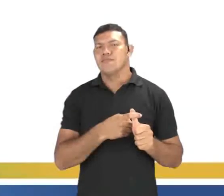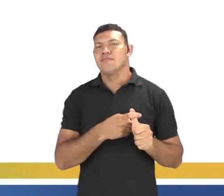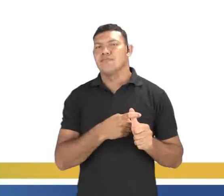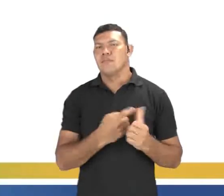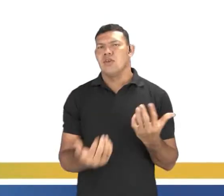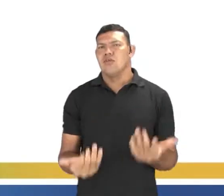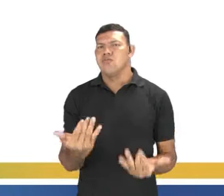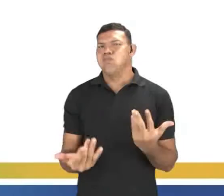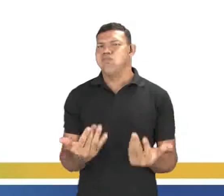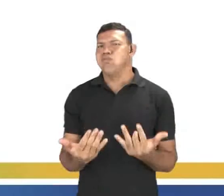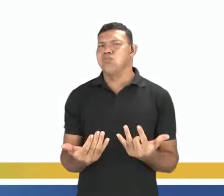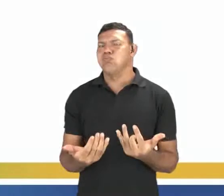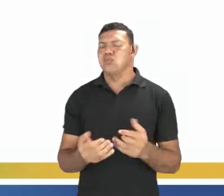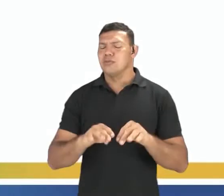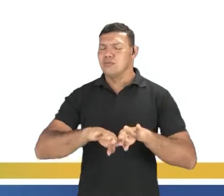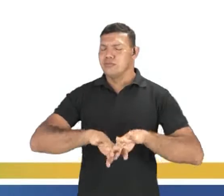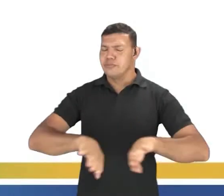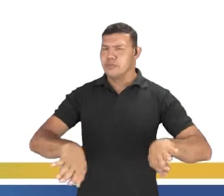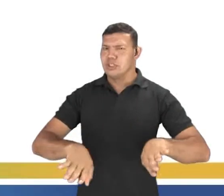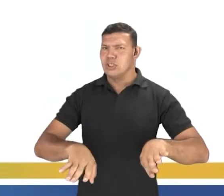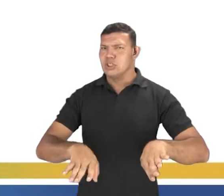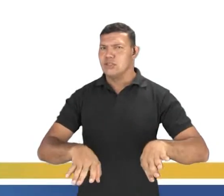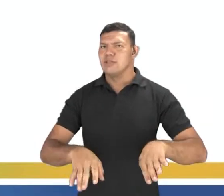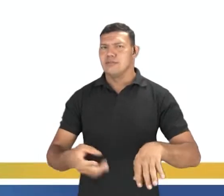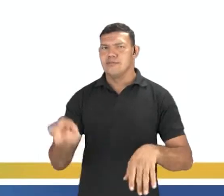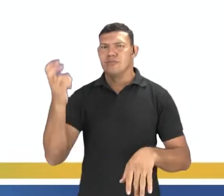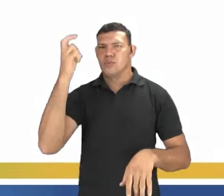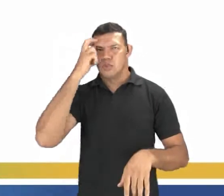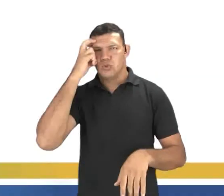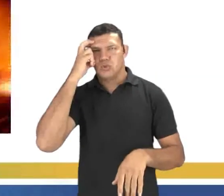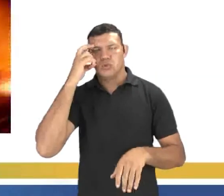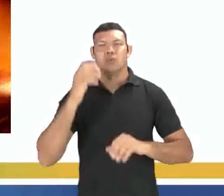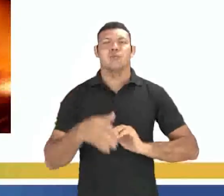das queimadas de uma herança cultural.